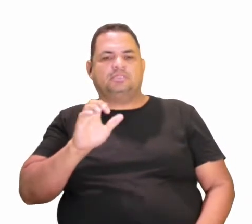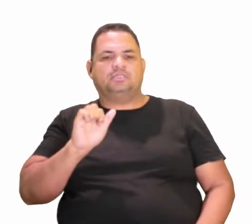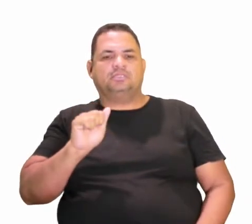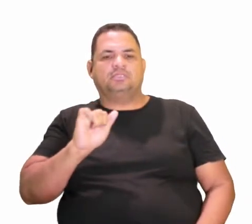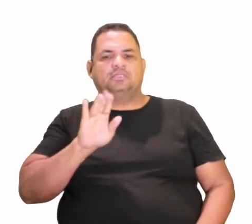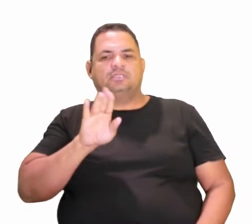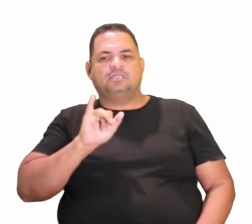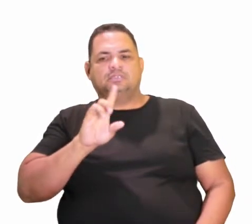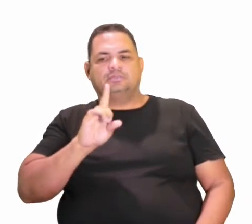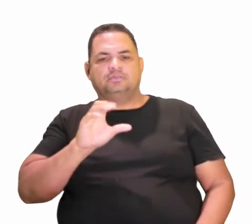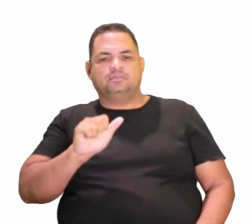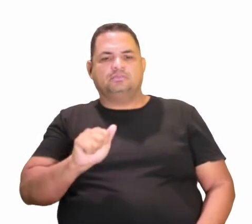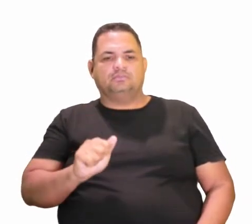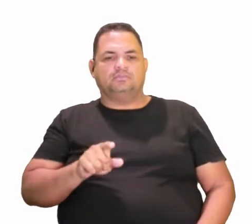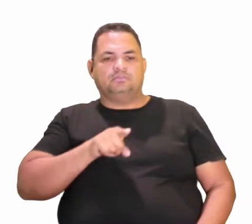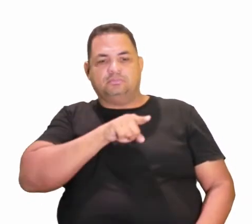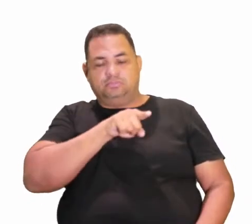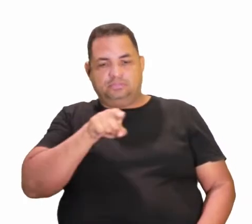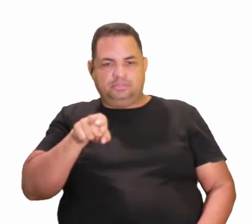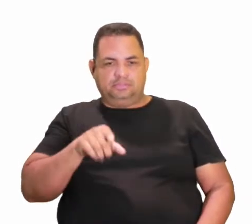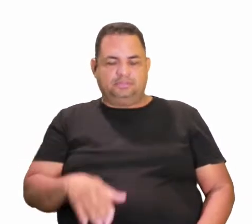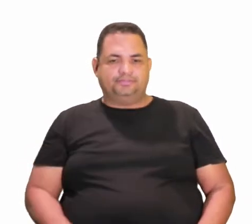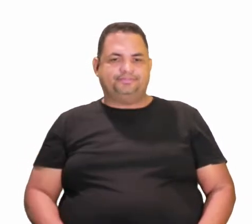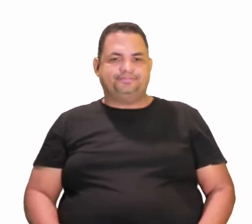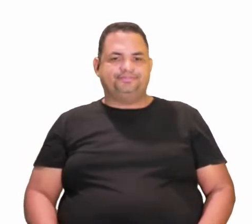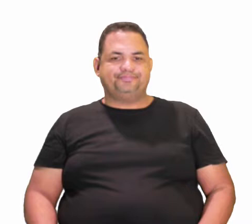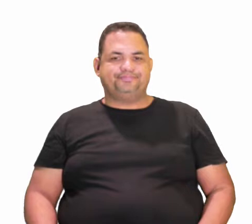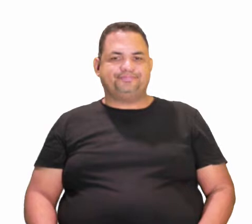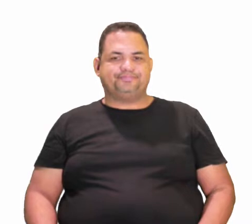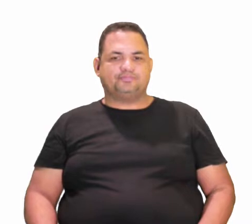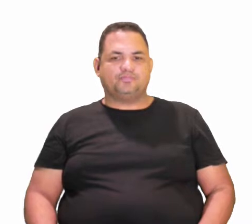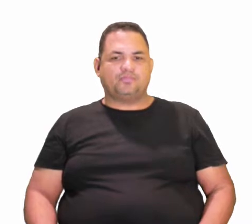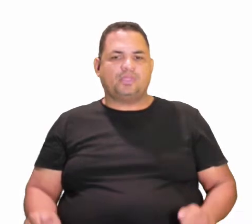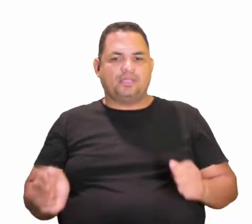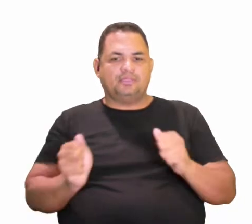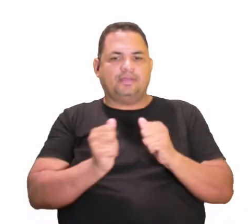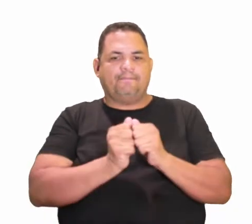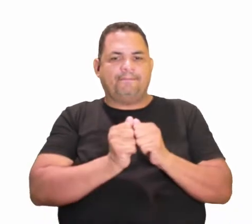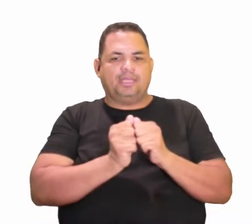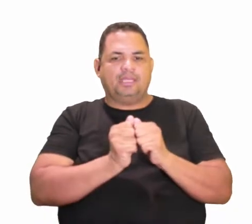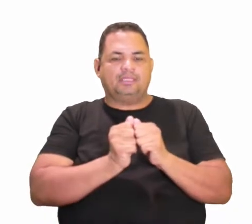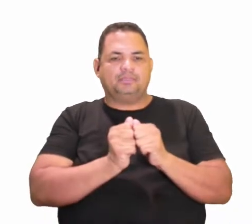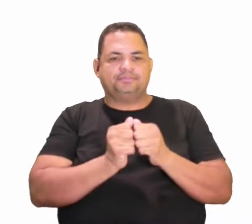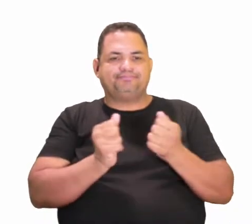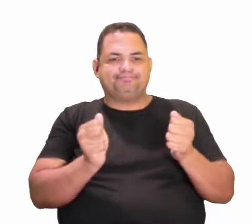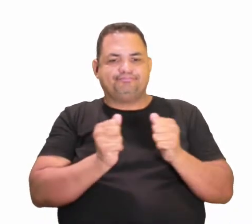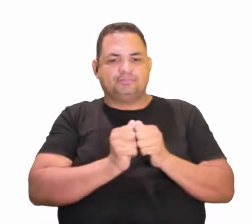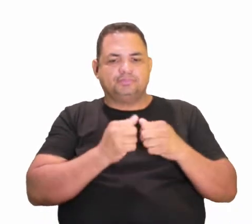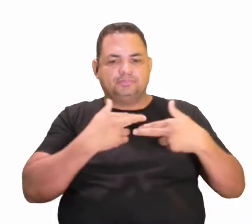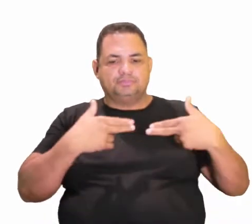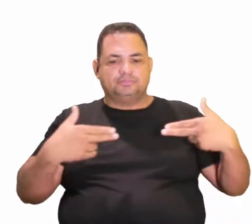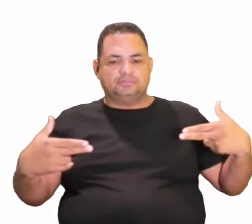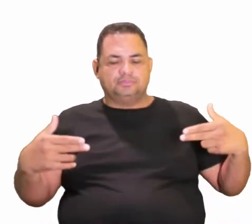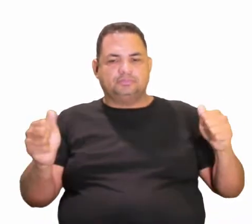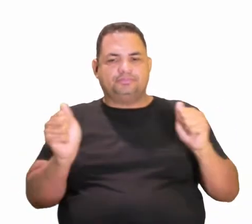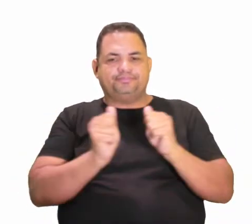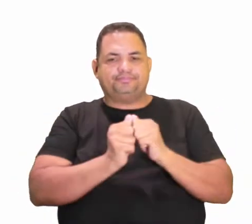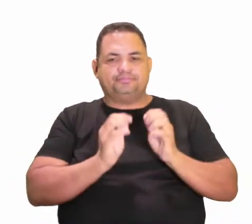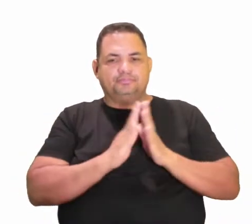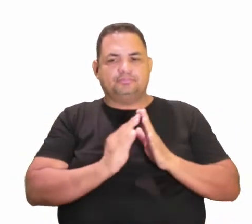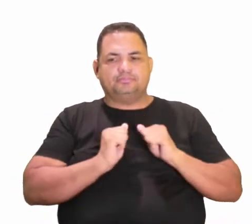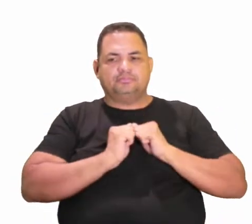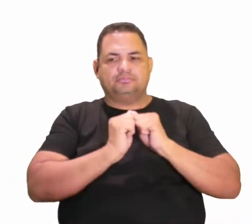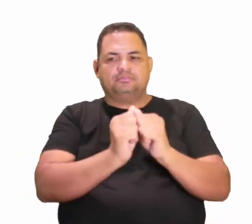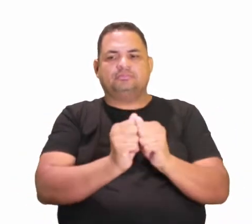isso, esse, essa, e para coisas que estão perto, certo? E ele vem